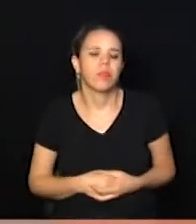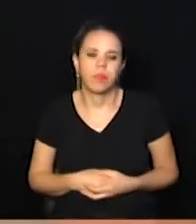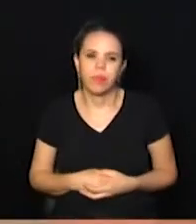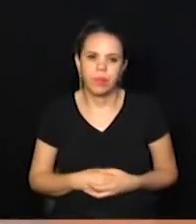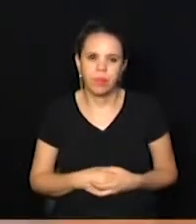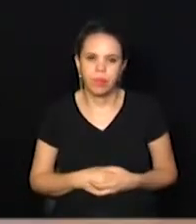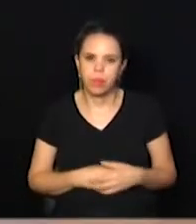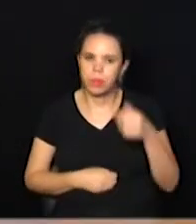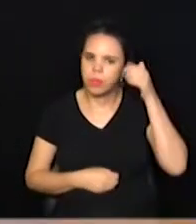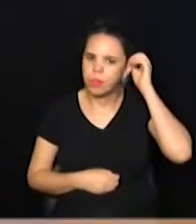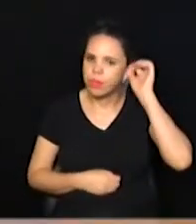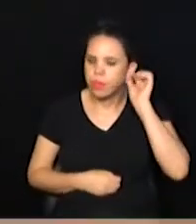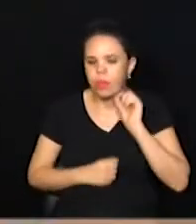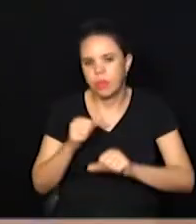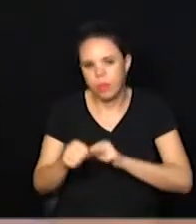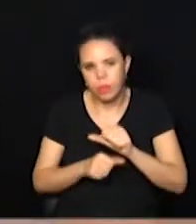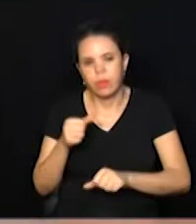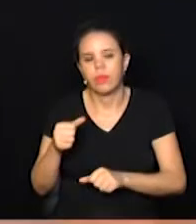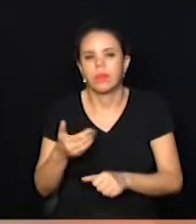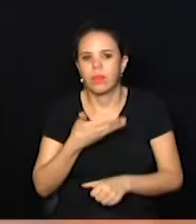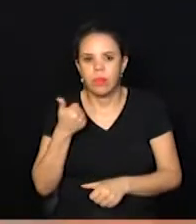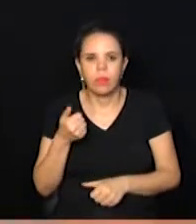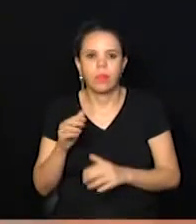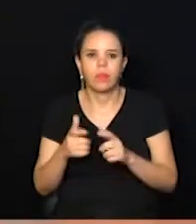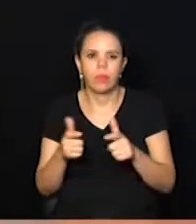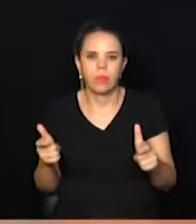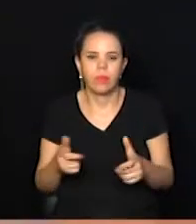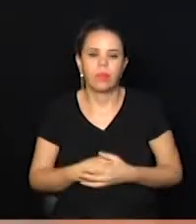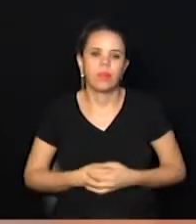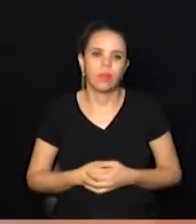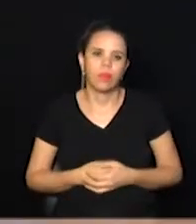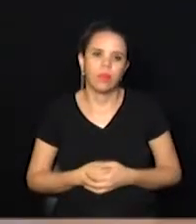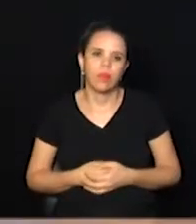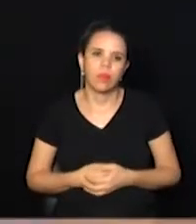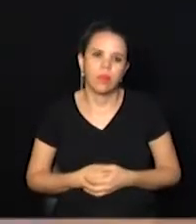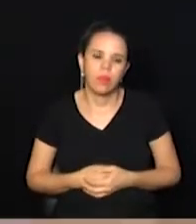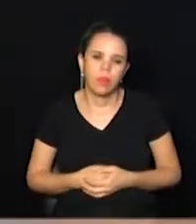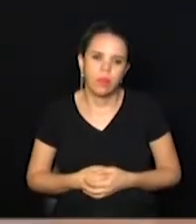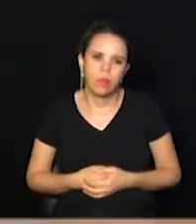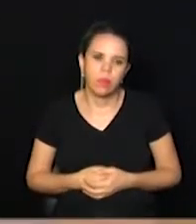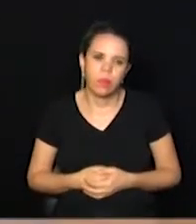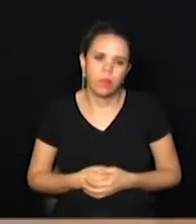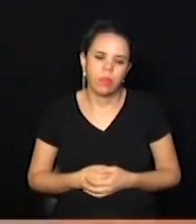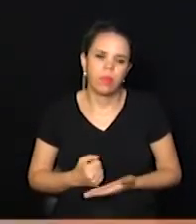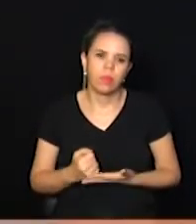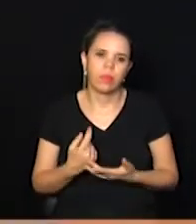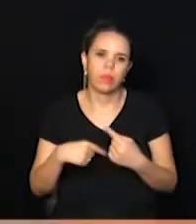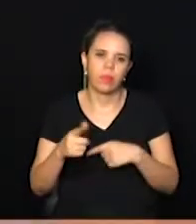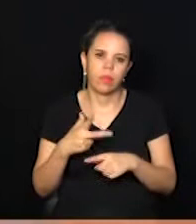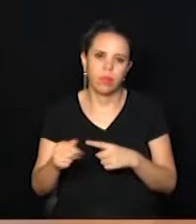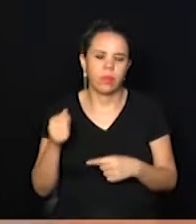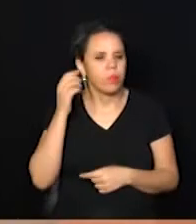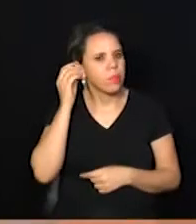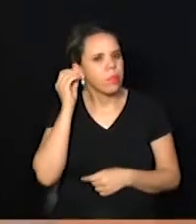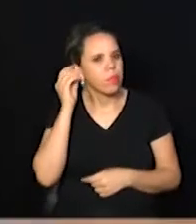foi virando o jogo devagarzinho ali, foi crescendo e acabou logrando êxito e vencendo essa que foi